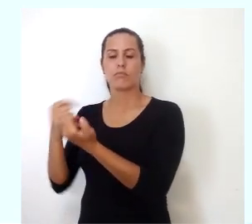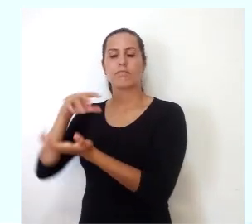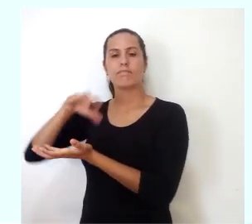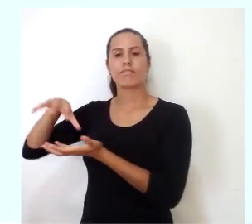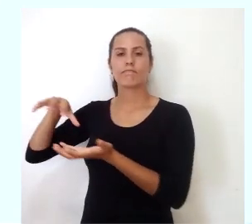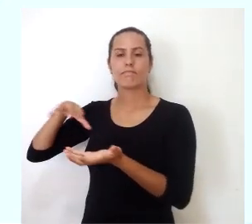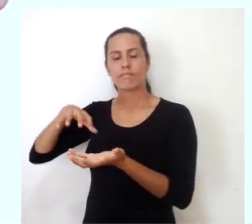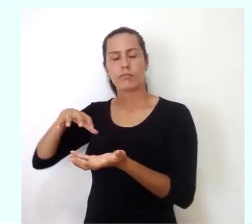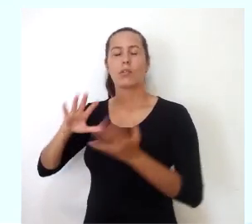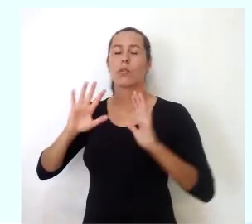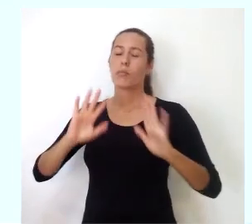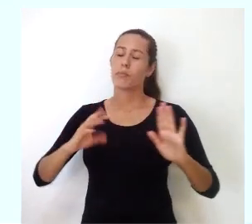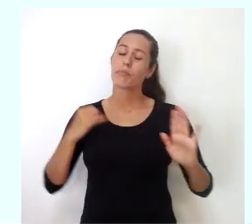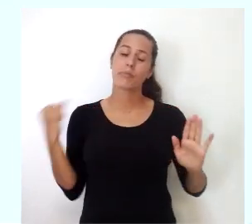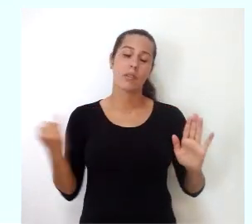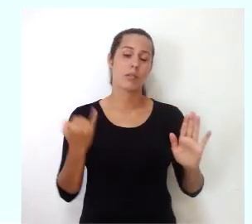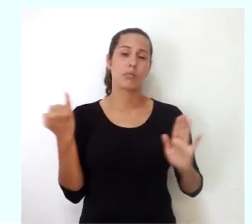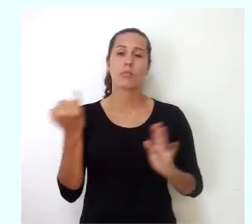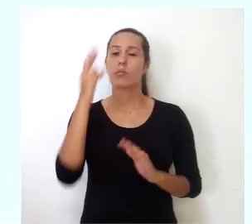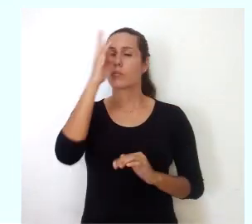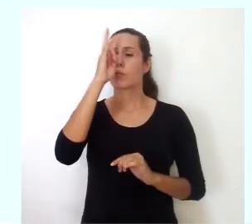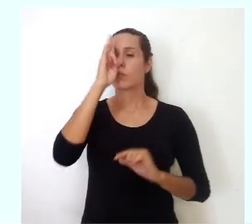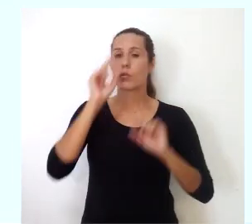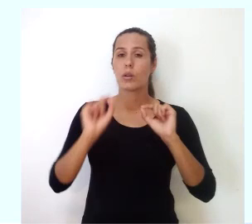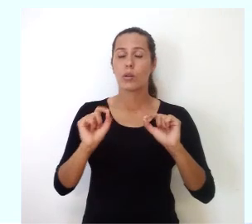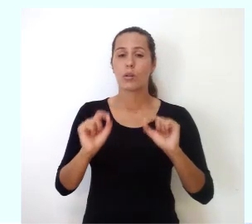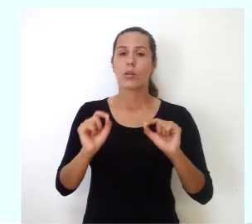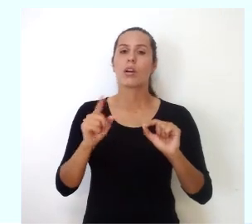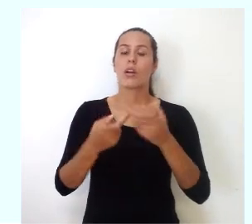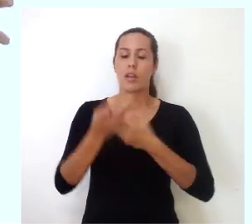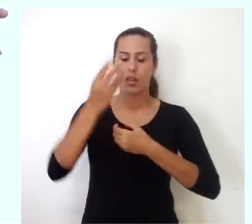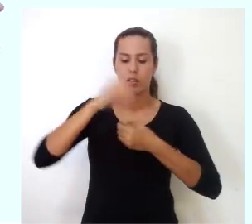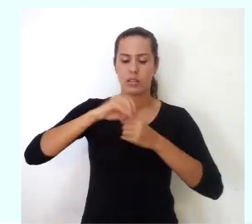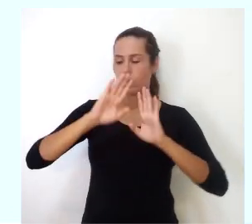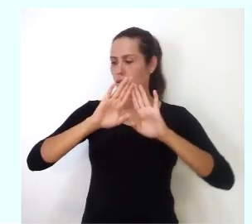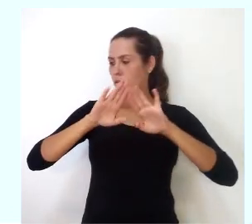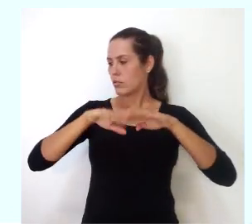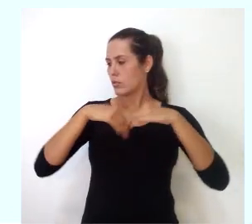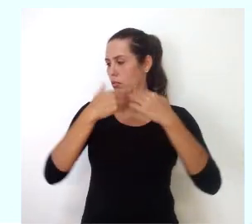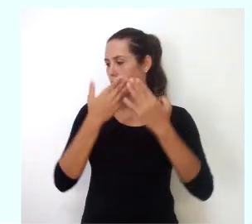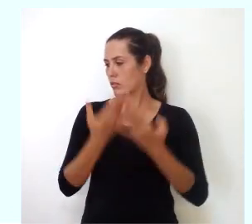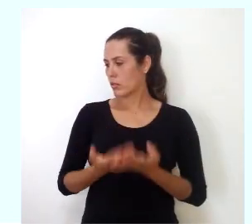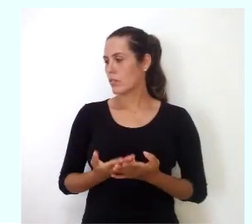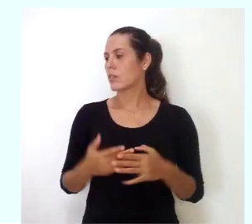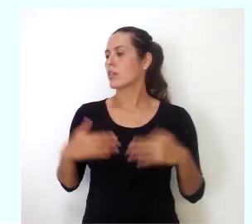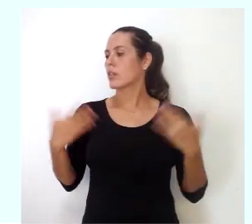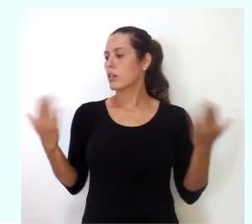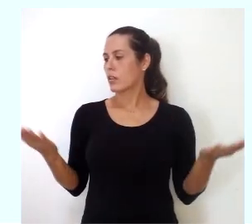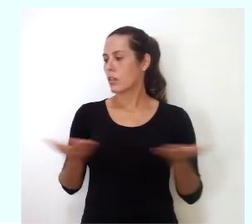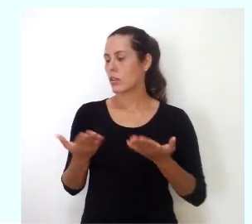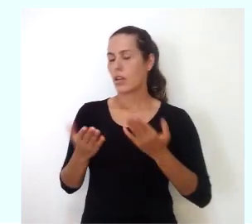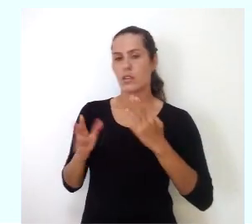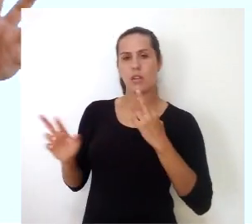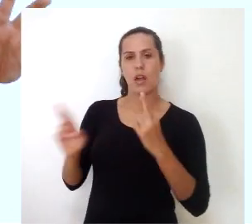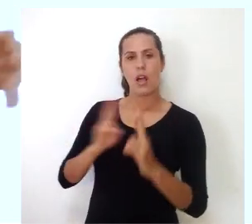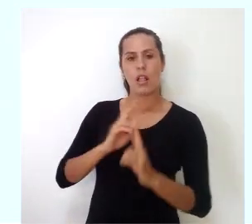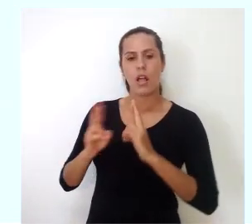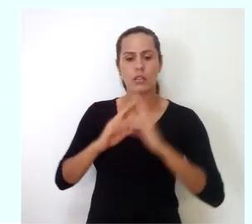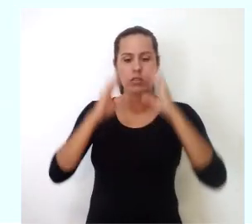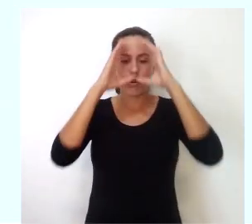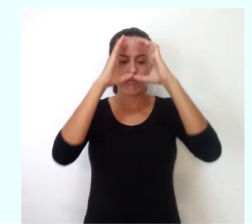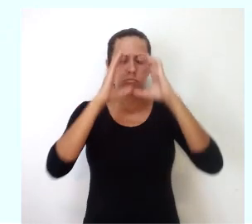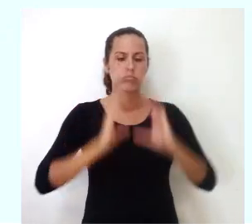Então, é bom sempre lembrar, certo? Mais uma vez, que é na escola que a gente constrói essa relação com a cidadania,